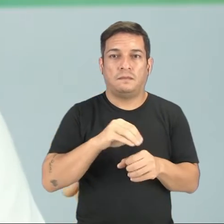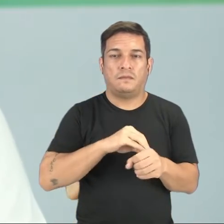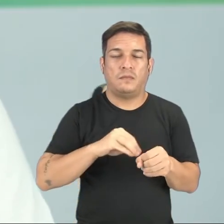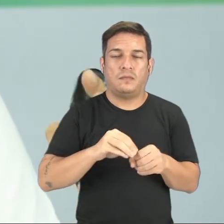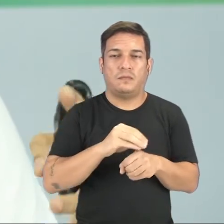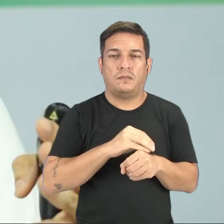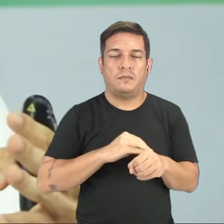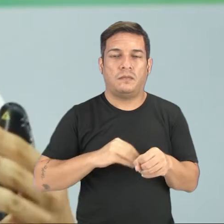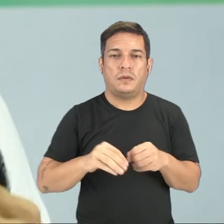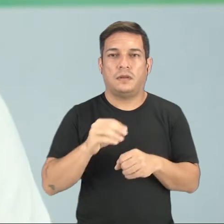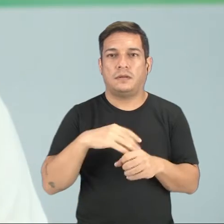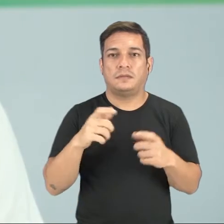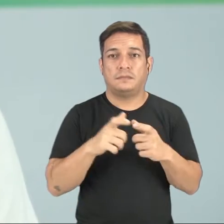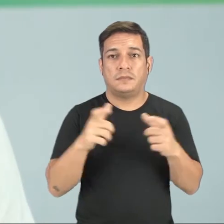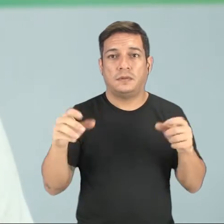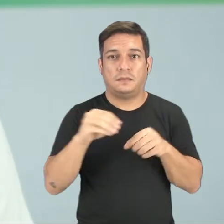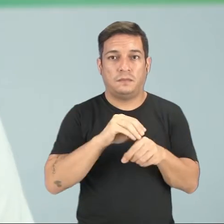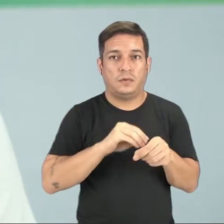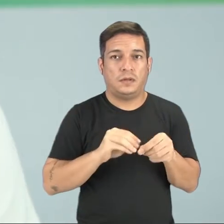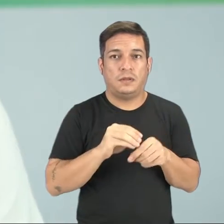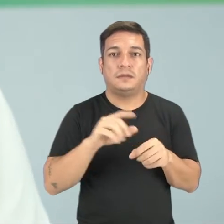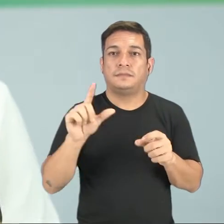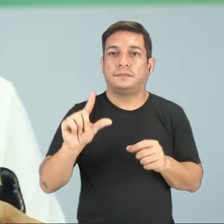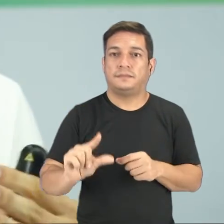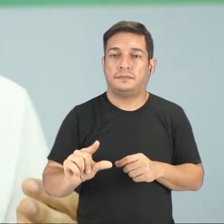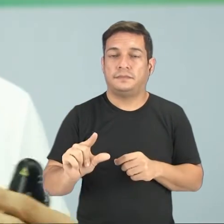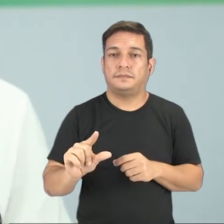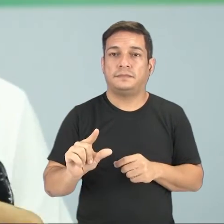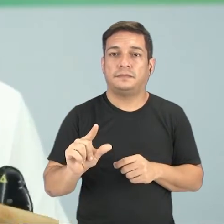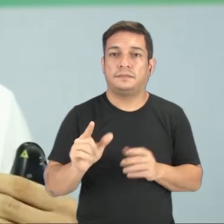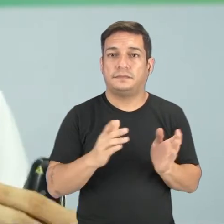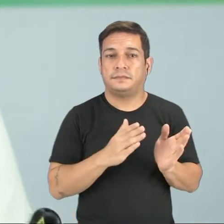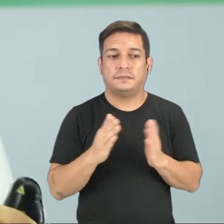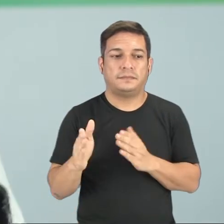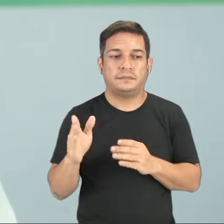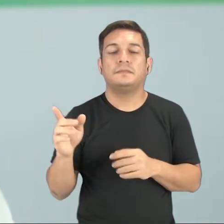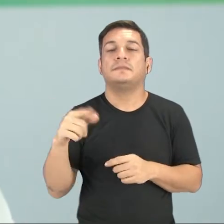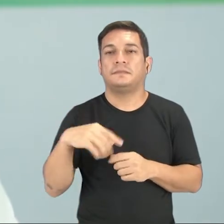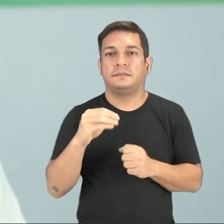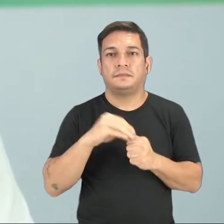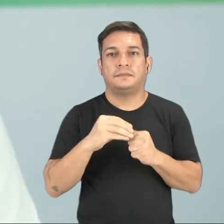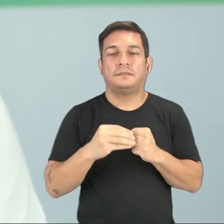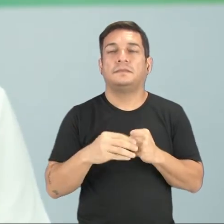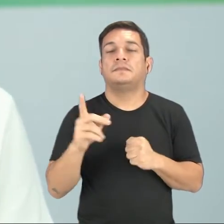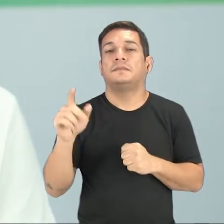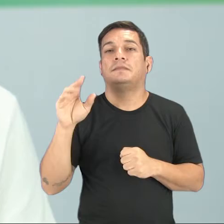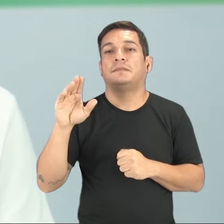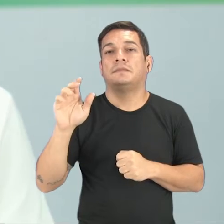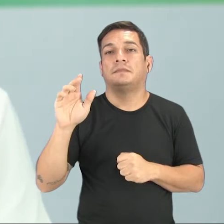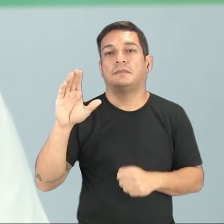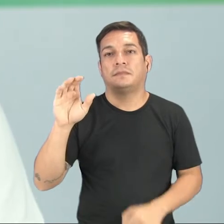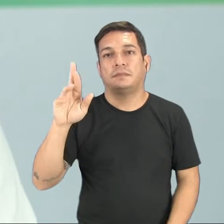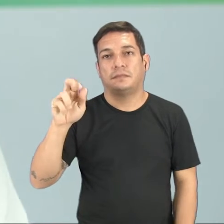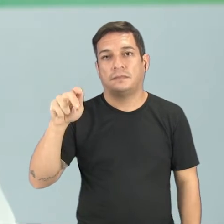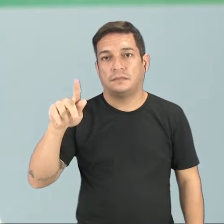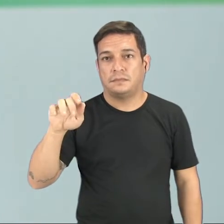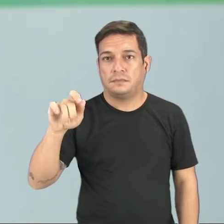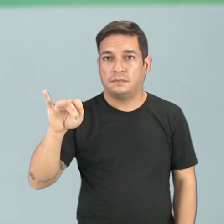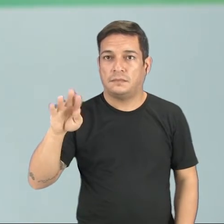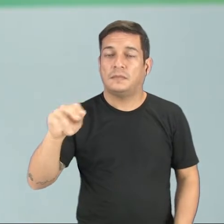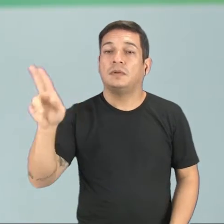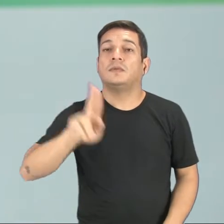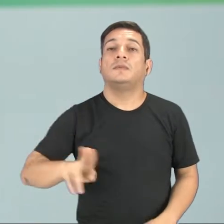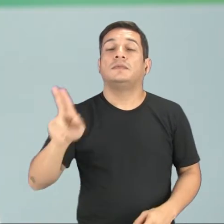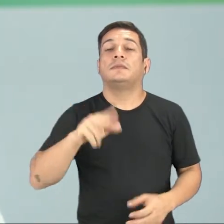do petróleo em moléculas menores. E esse processo de craqueamento, ele é muito utilizado para poder